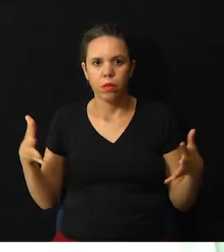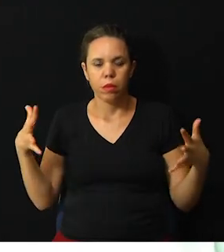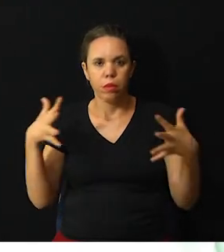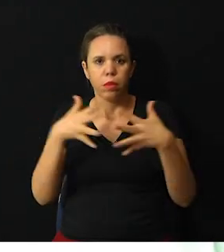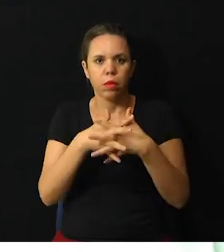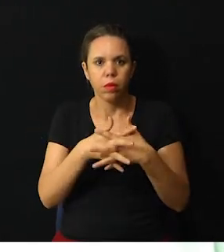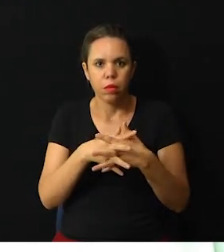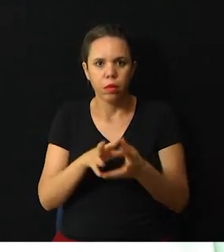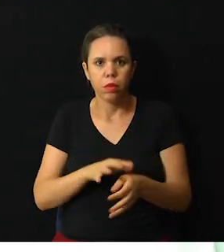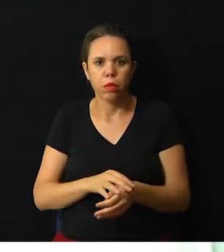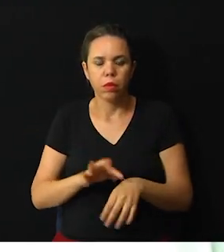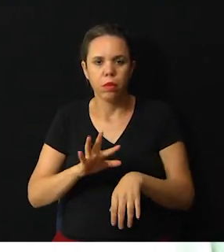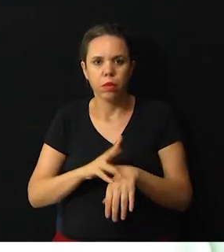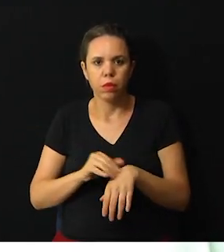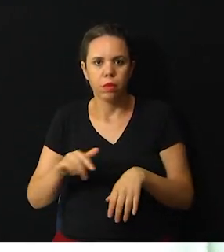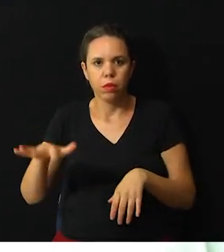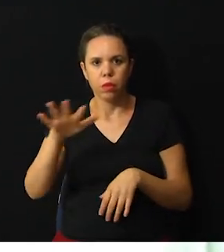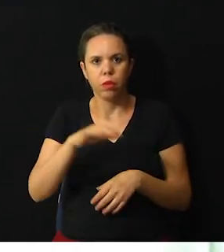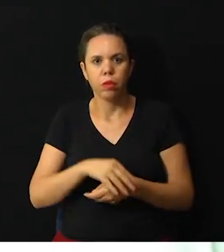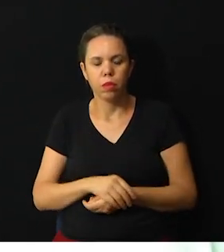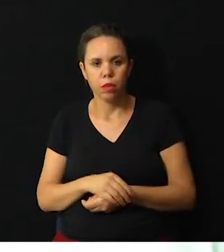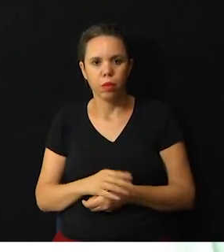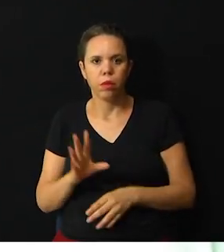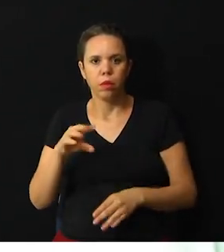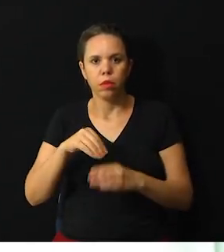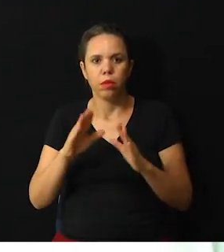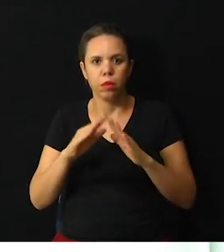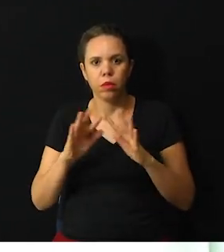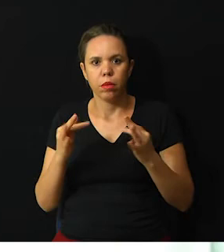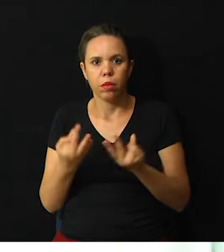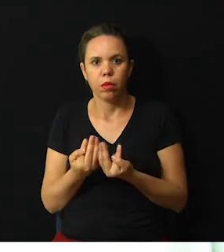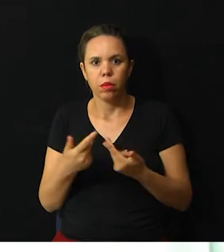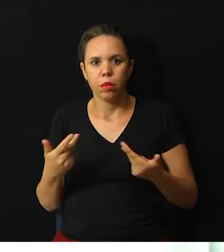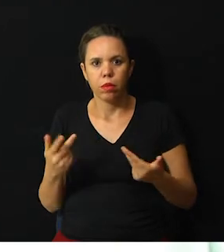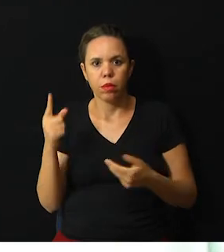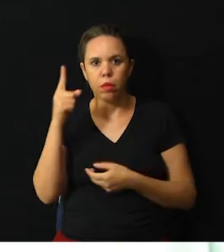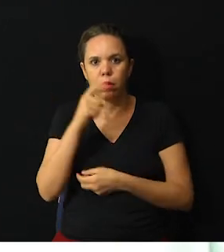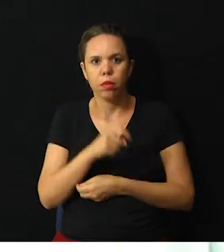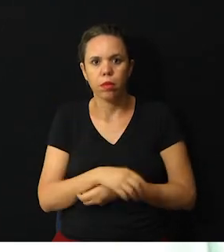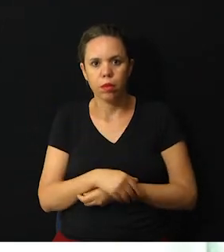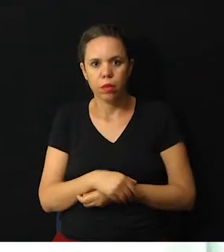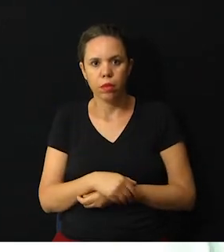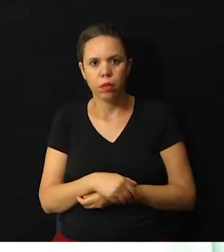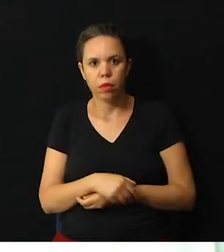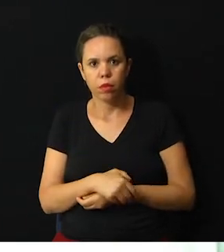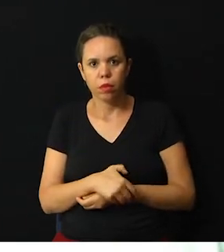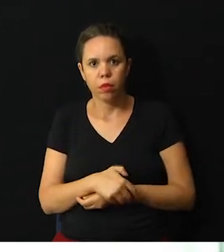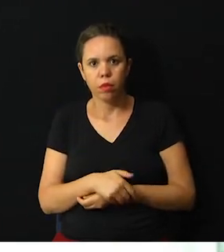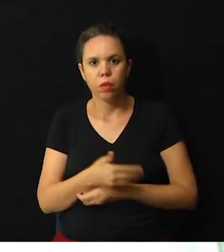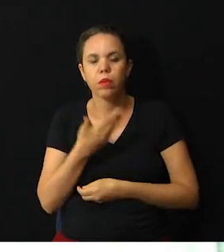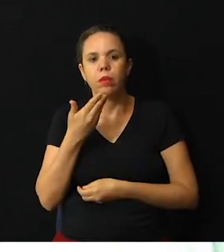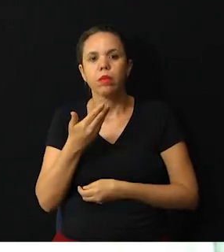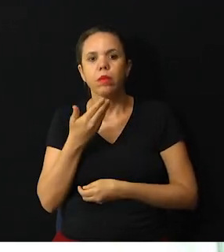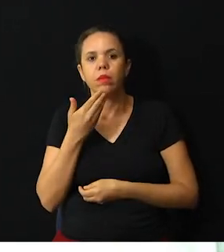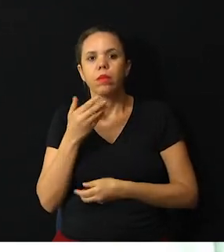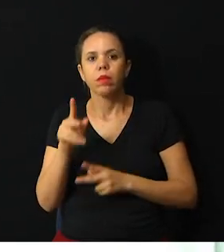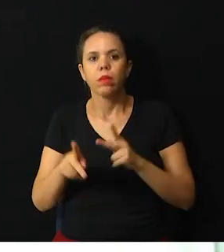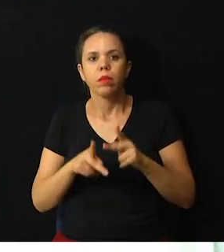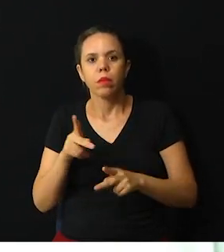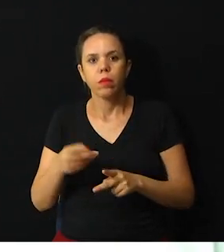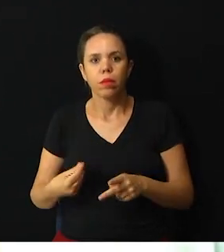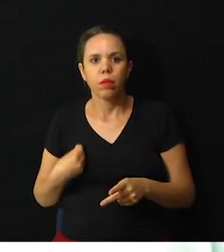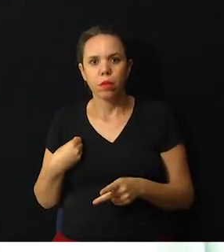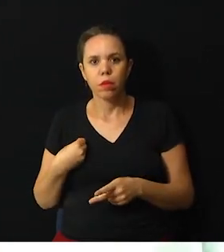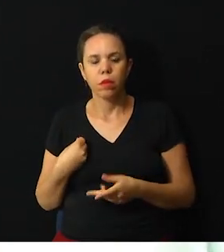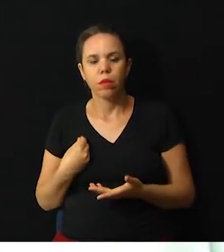confusão mental, lidar com doença mental em geral, né? Mas dentro de casa é sempre uma coisa muito difícil, né? É fácil lidar com alguém